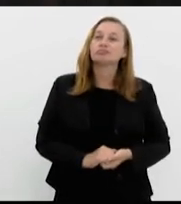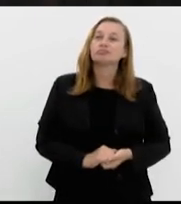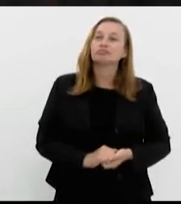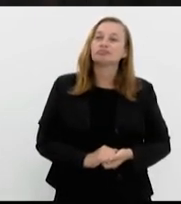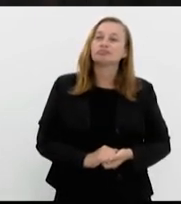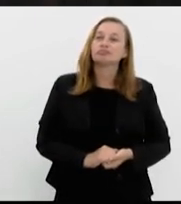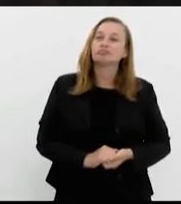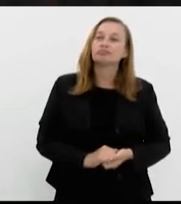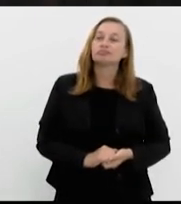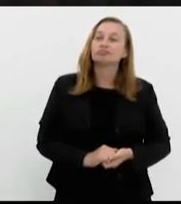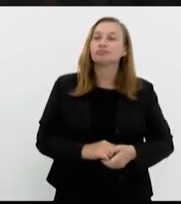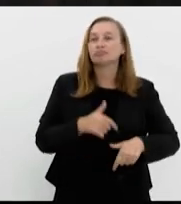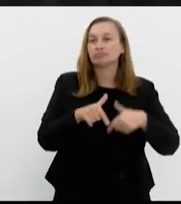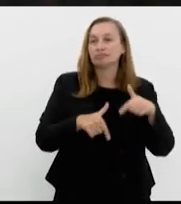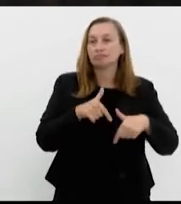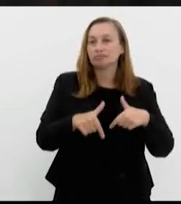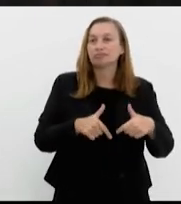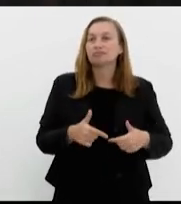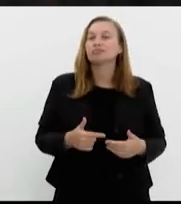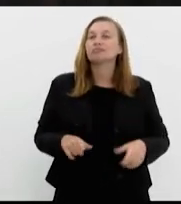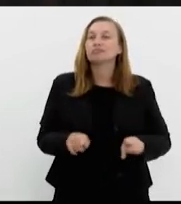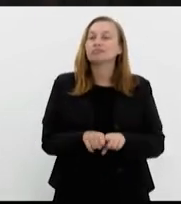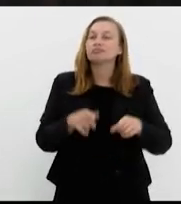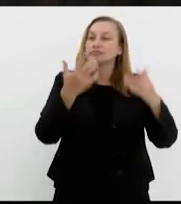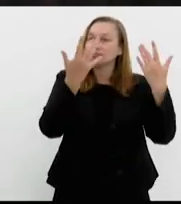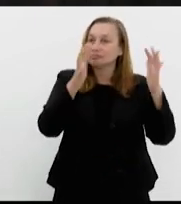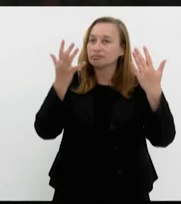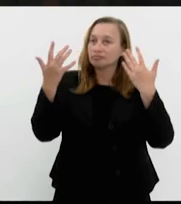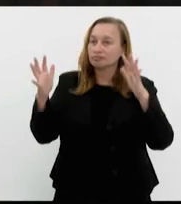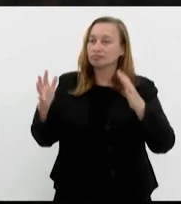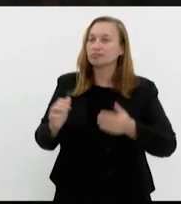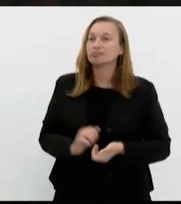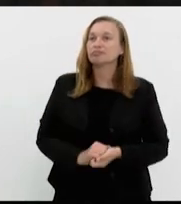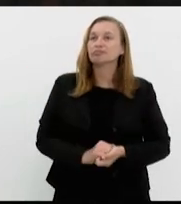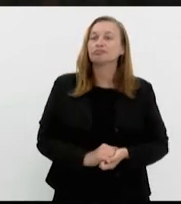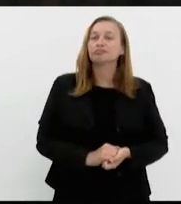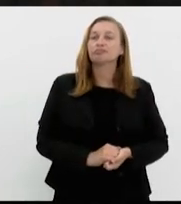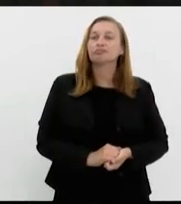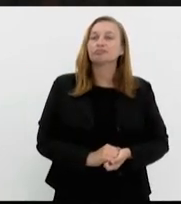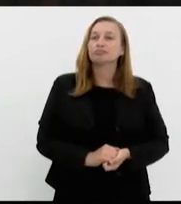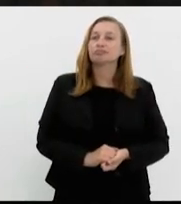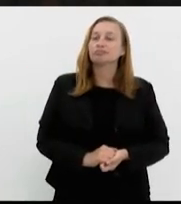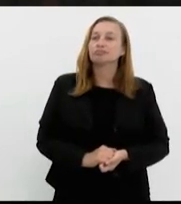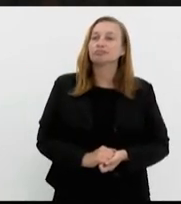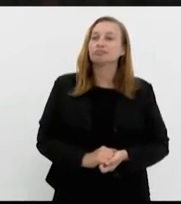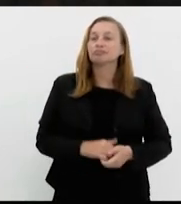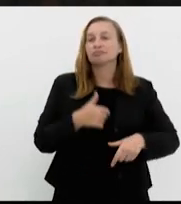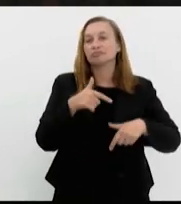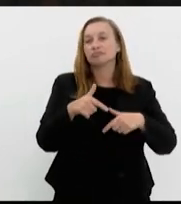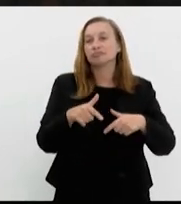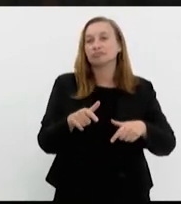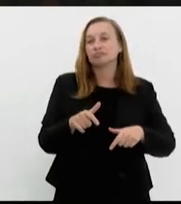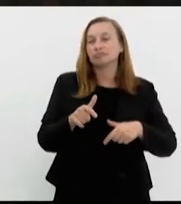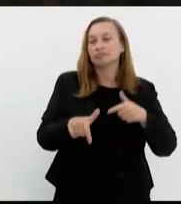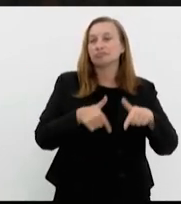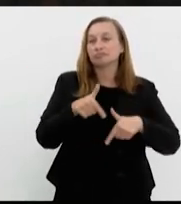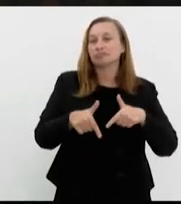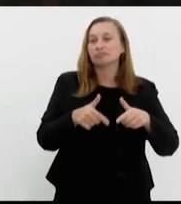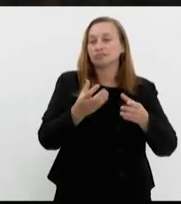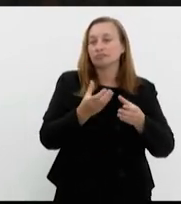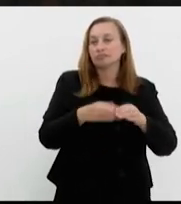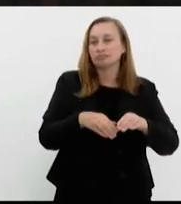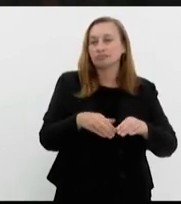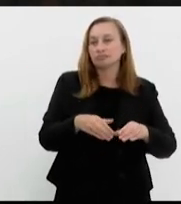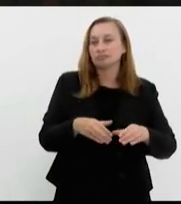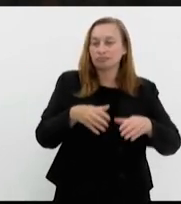desse ramo. Bom, também quero saudar ainda os que estão por aqui, os trabalhadores aí dos concursados do